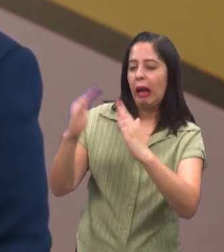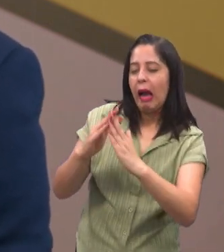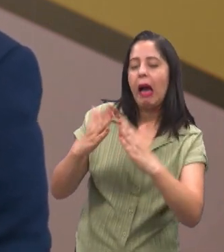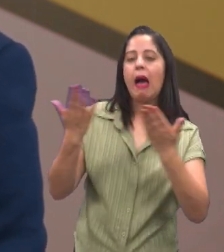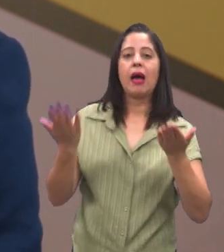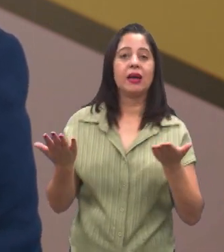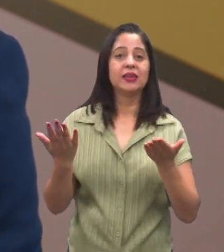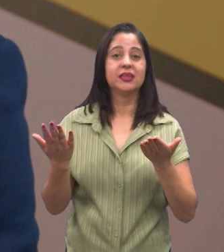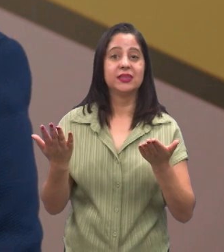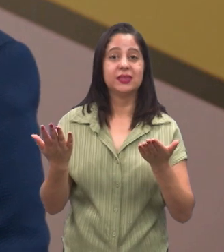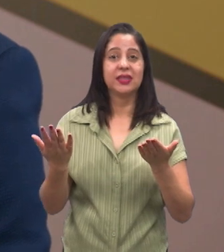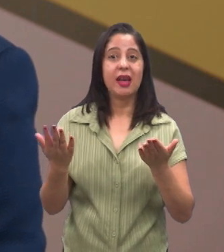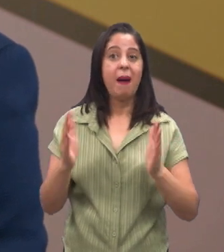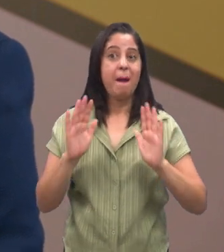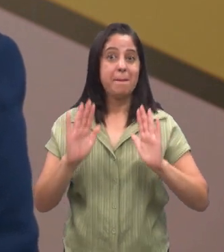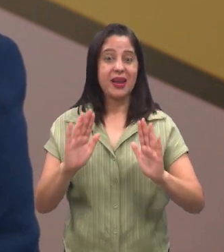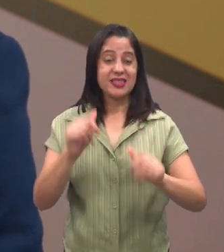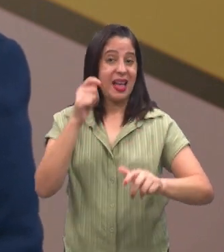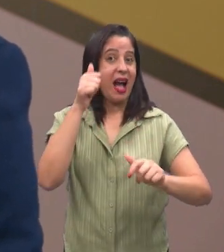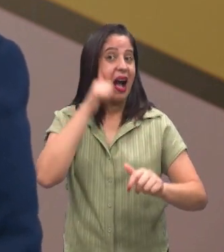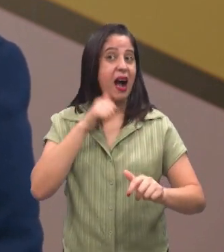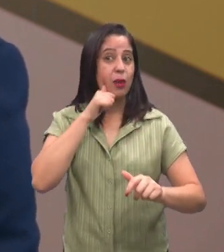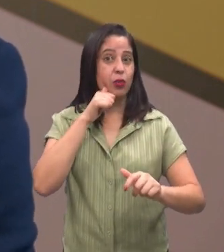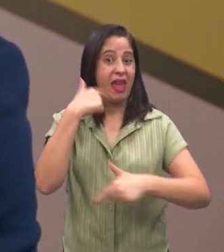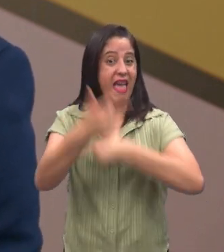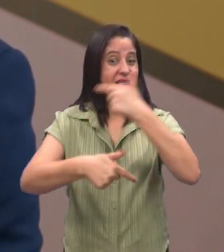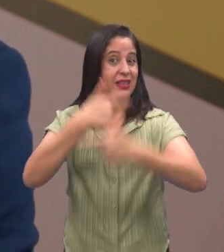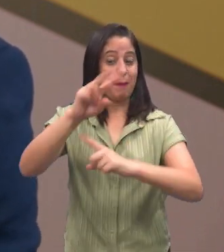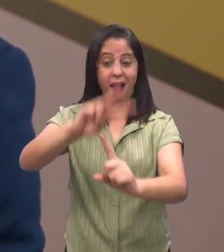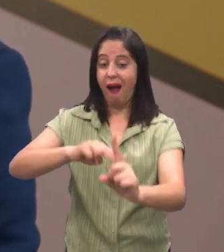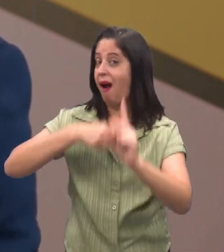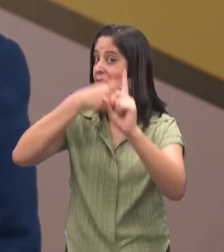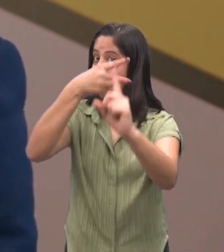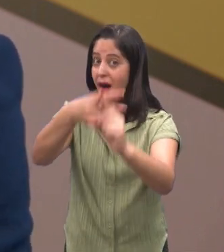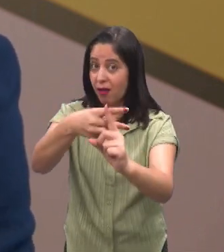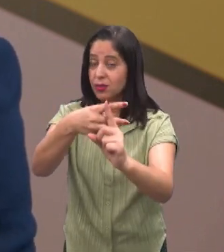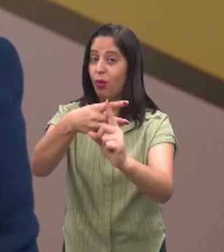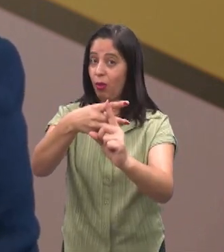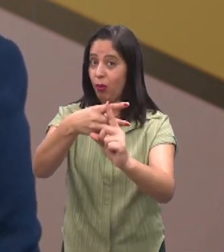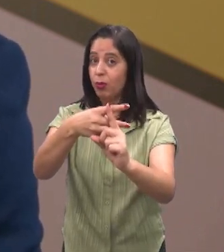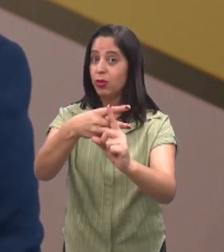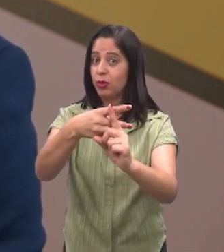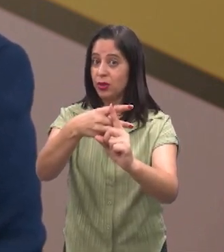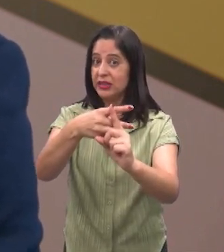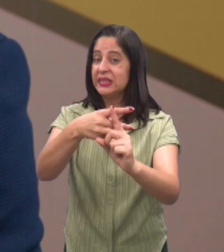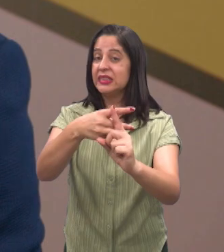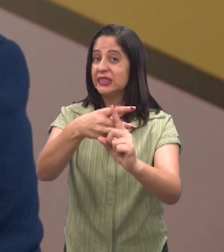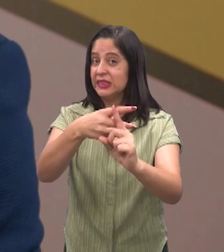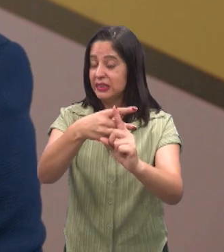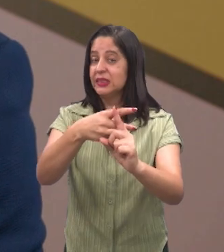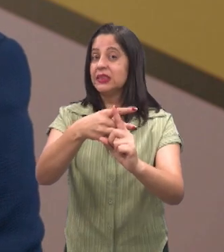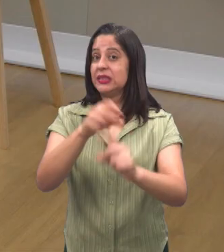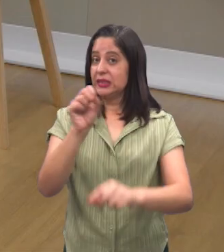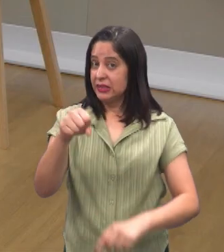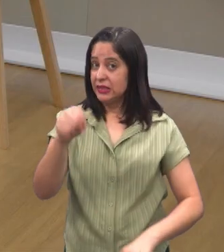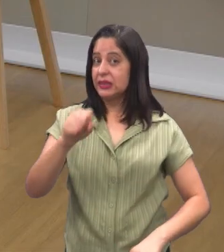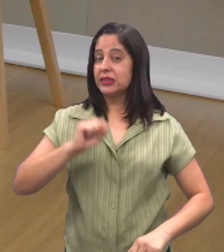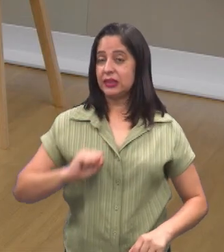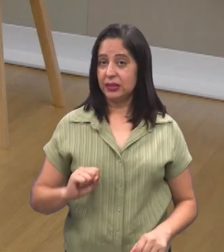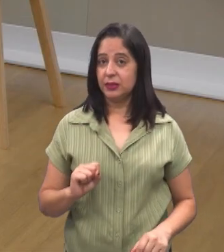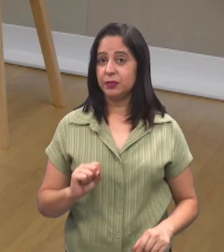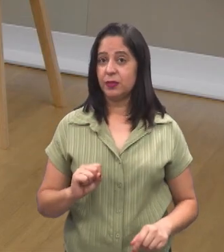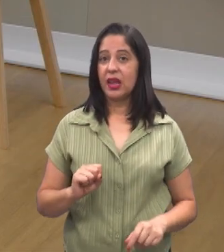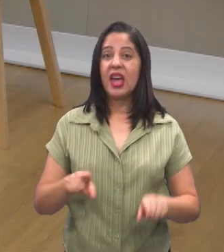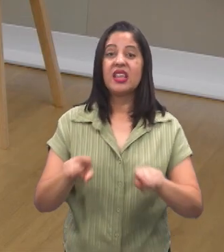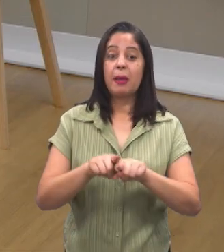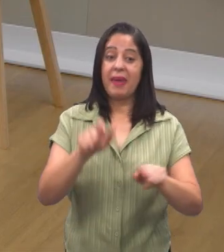também, só que ela tem que dar conta às vezes mais coisa, porque a casa, a família, tudo ela acaba ficando sob... São várias jornadas. Várias jornadas e o nível de estresse